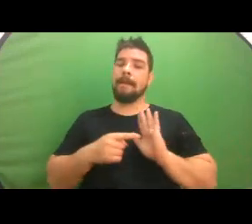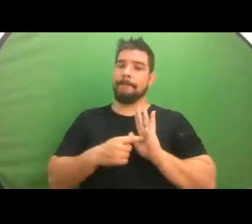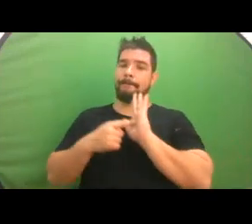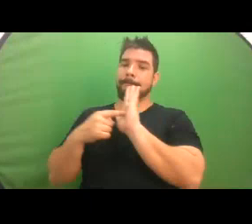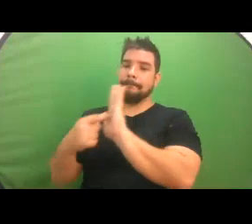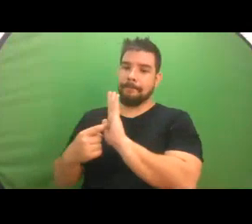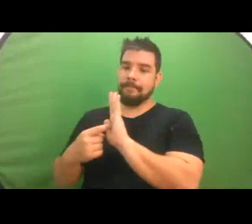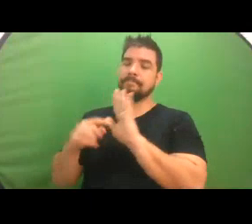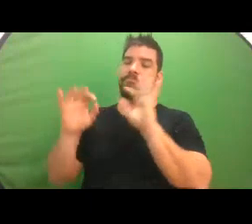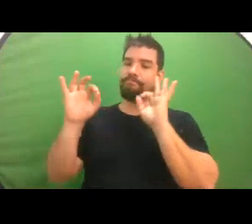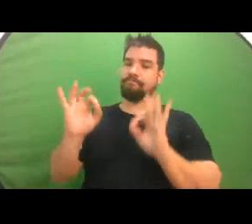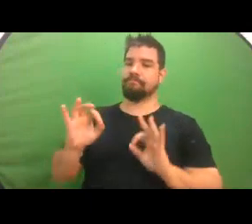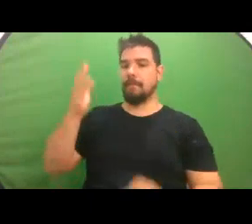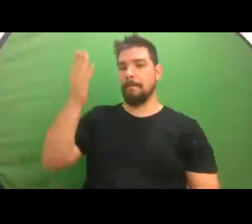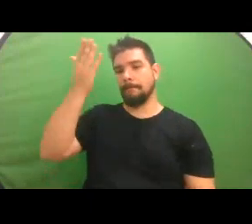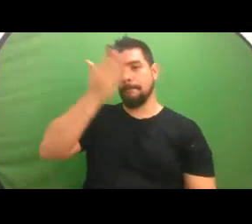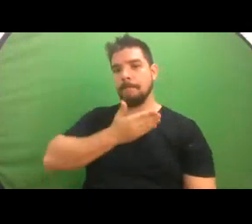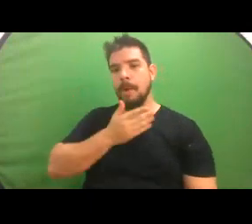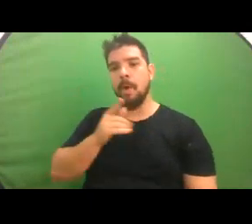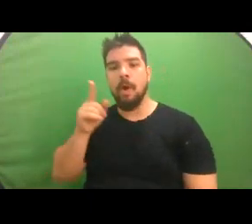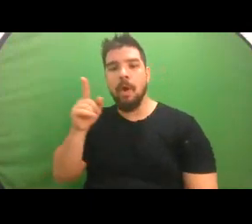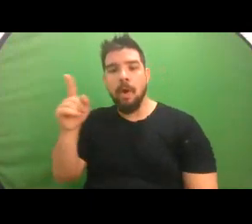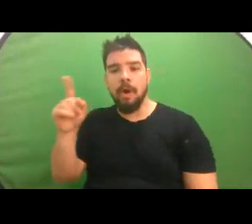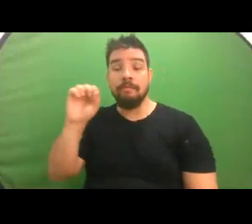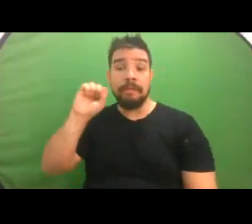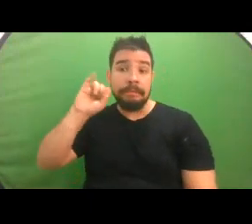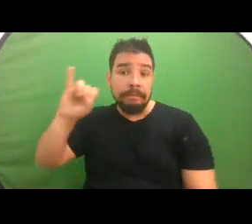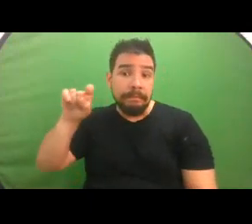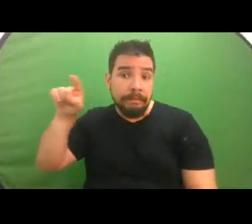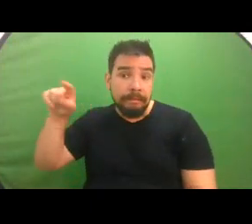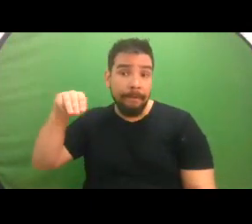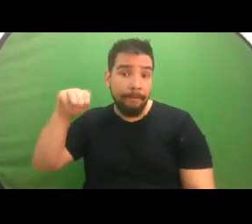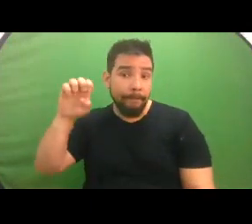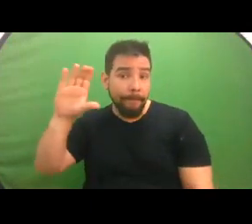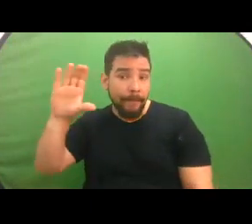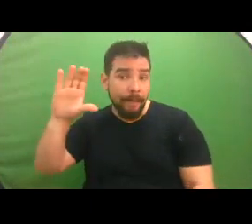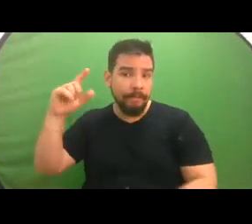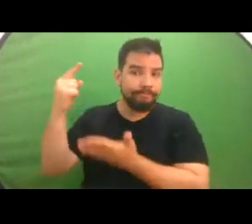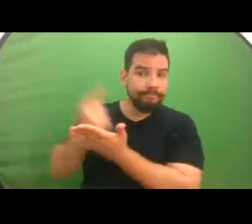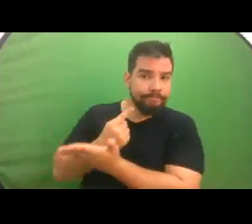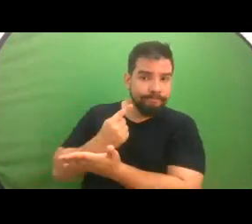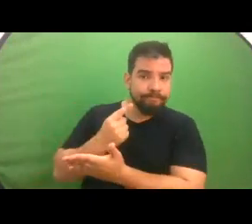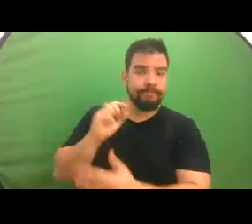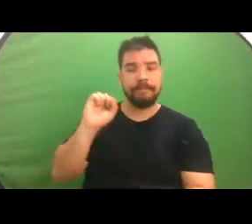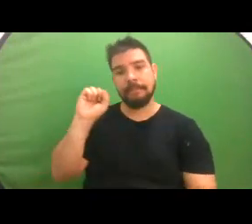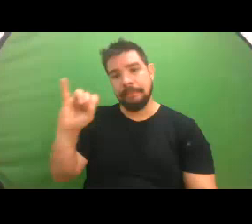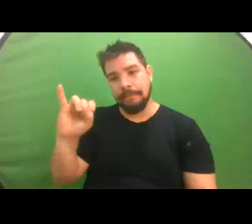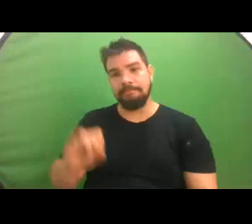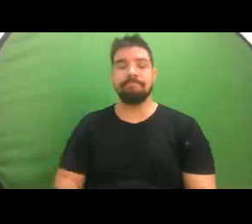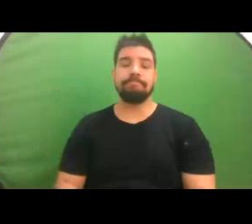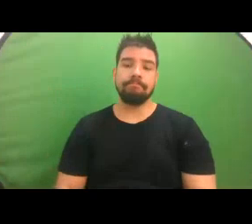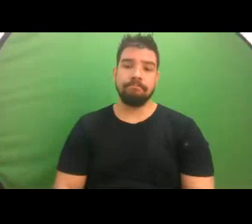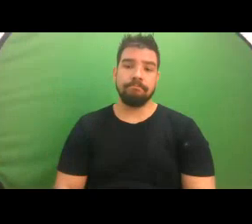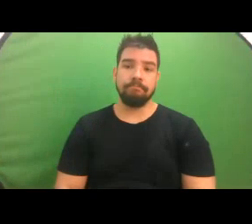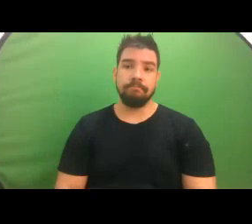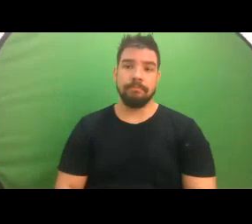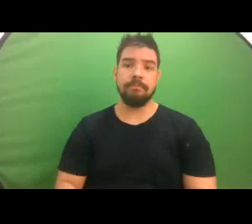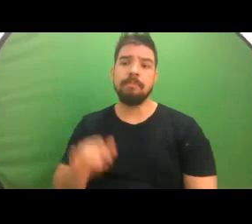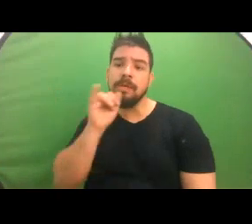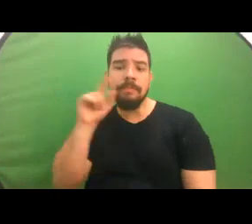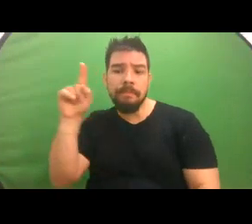adequadamente demonstrado para eles, caso alguma questão seja, como, por exemplo, e o encontro presencial,